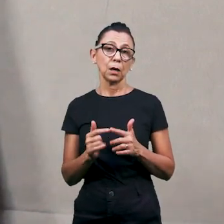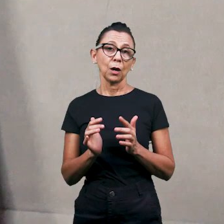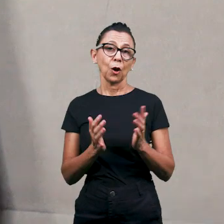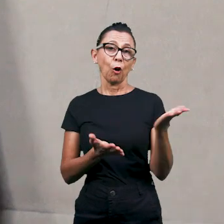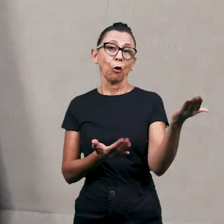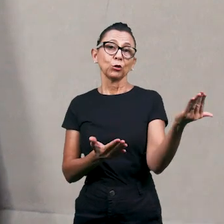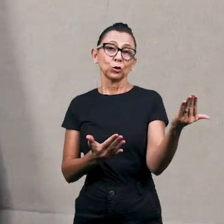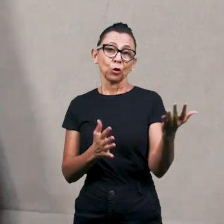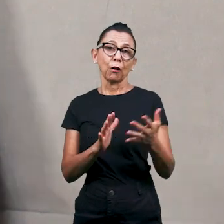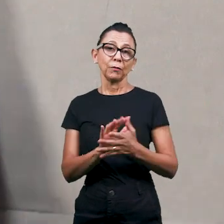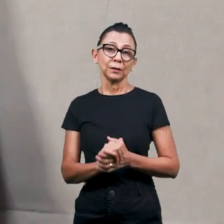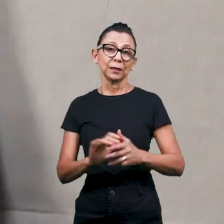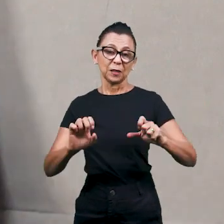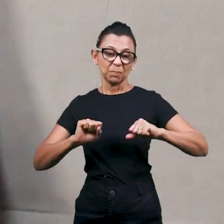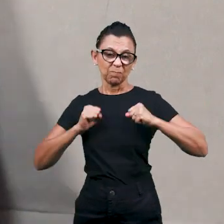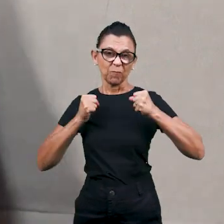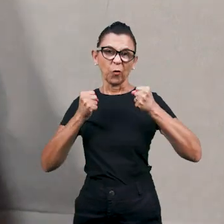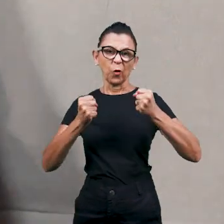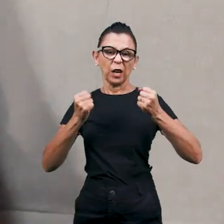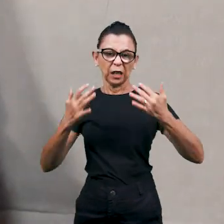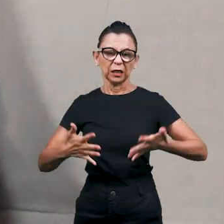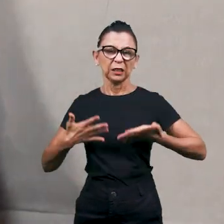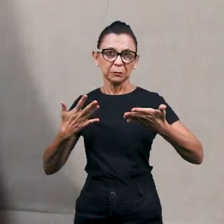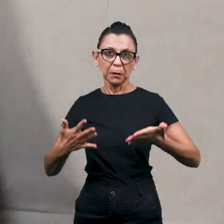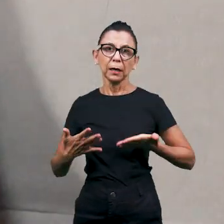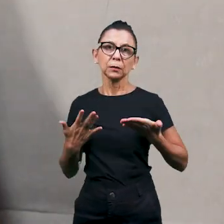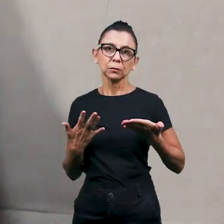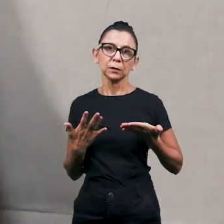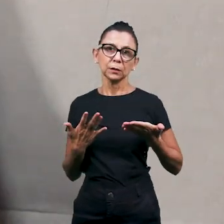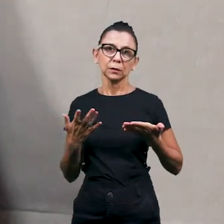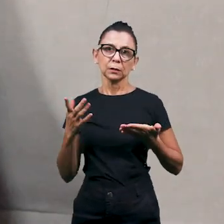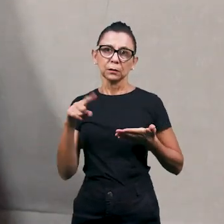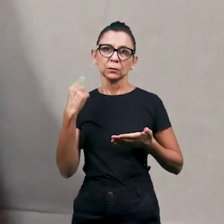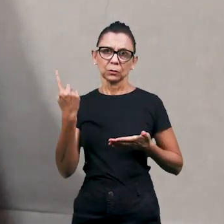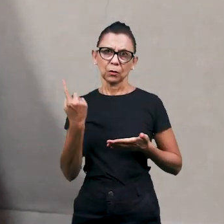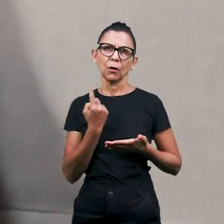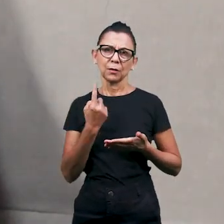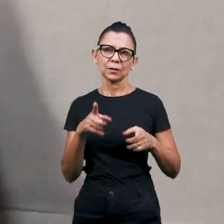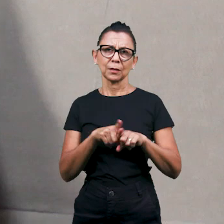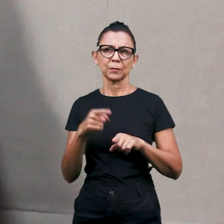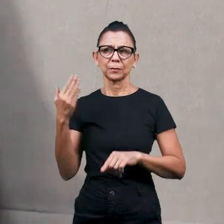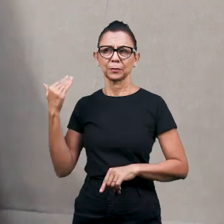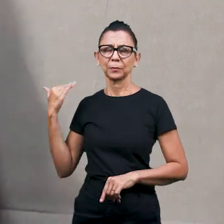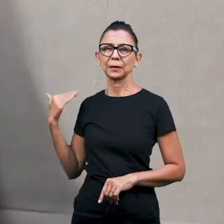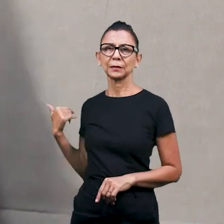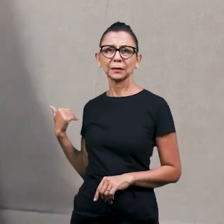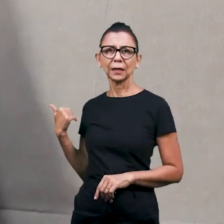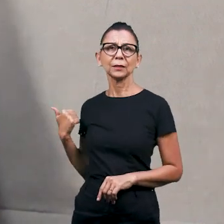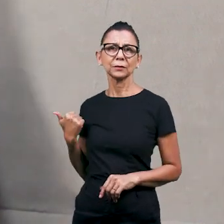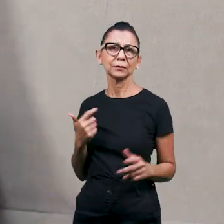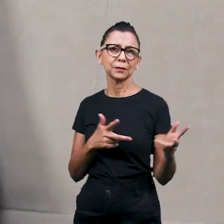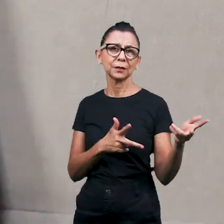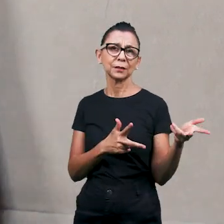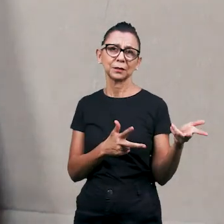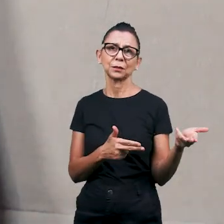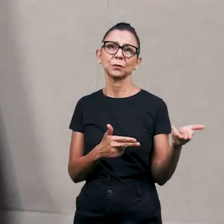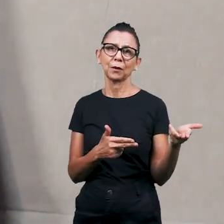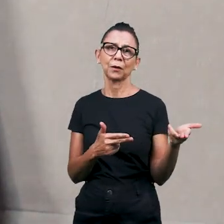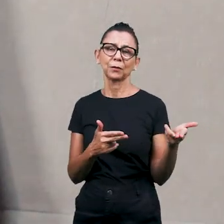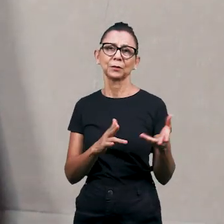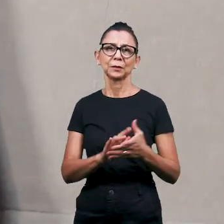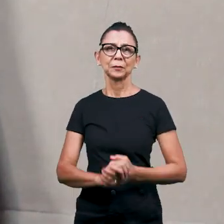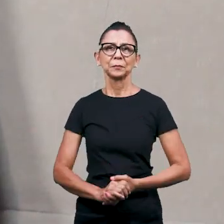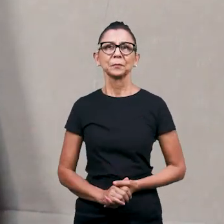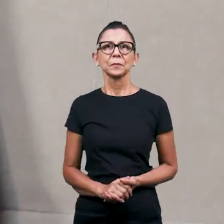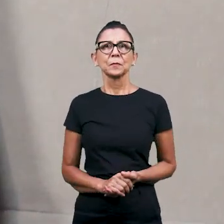o pastor com a vida já estabilizada, ele já é pastor, casado, com os filhos, tem o emprego dele, e ele tem essa imagem. E aí quando o